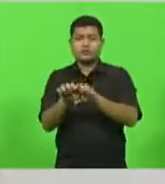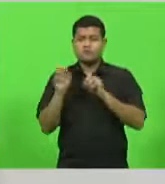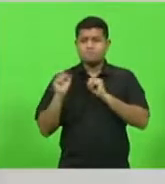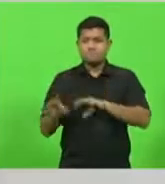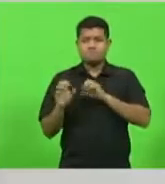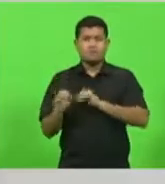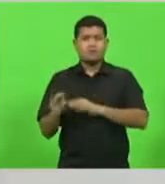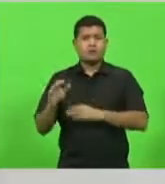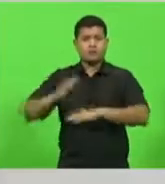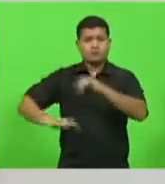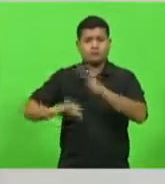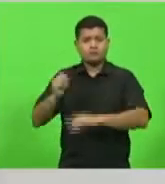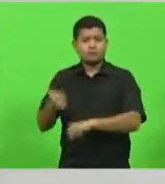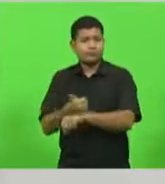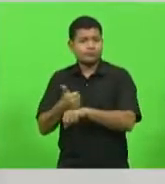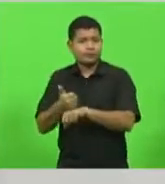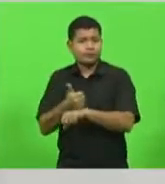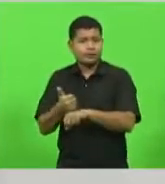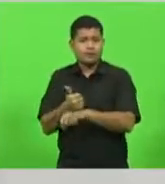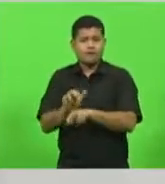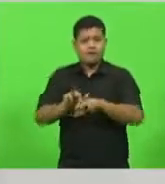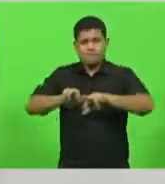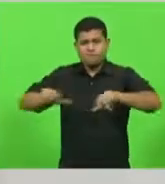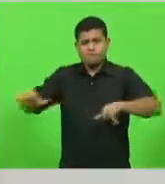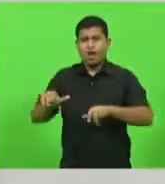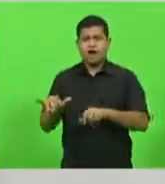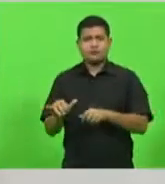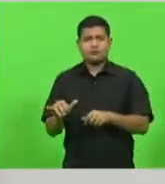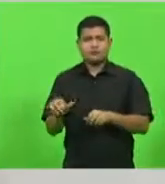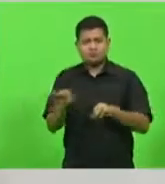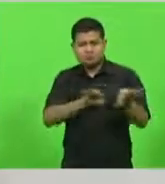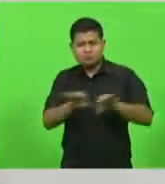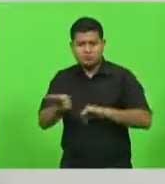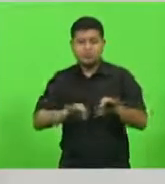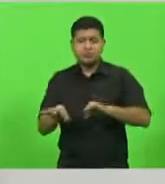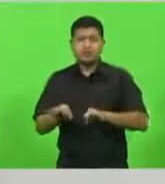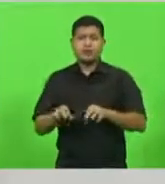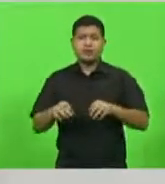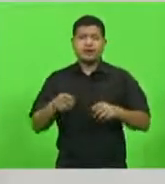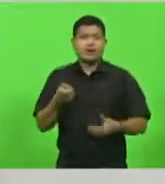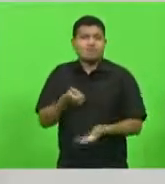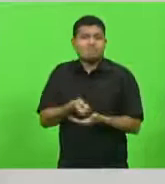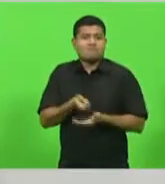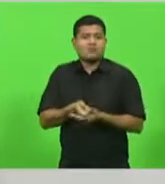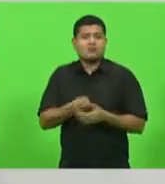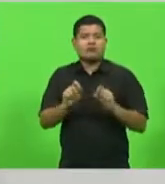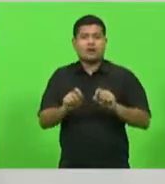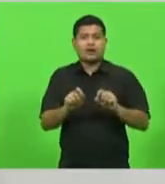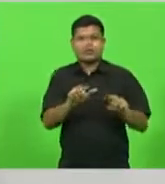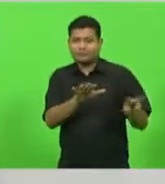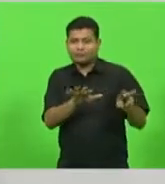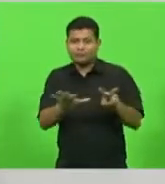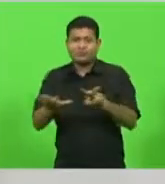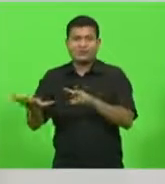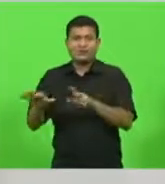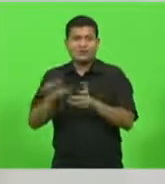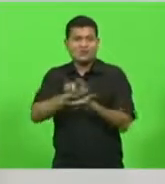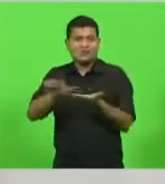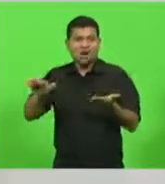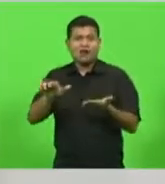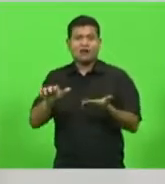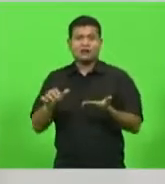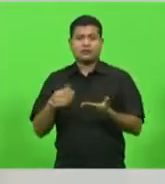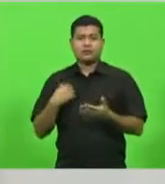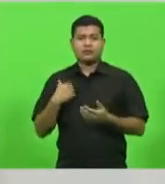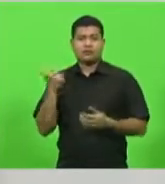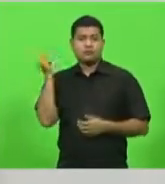nossos profissionais, uma série de ações que exigiria semanas de planejamento e implementação, foi colocada